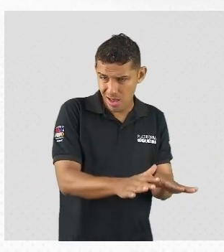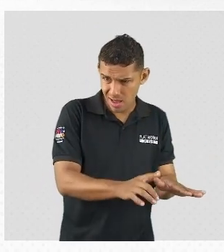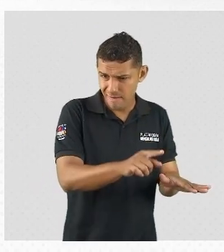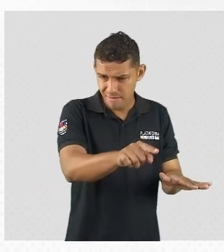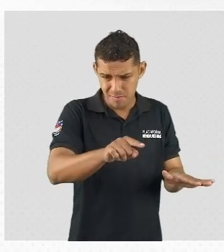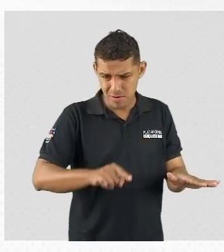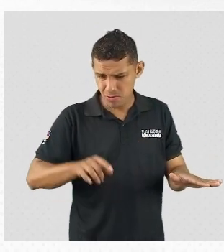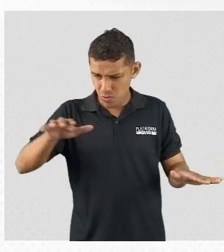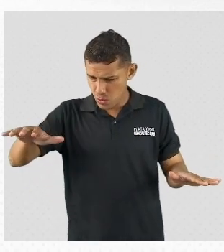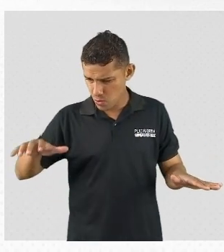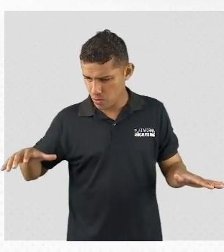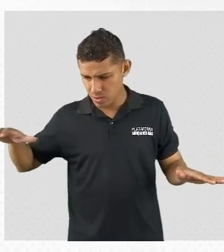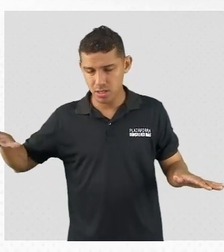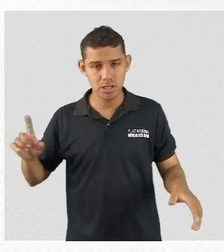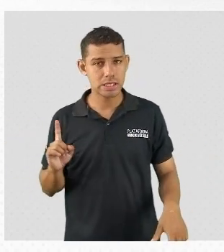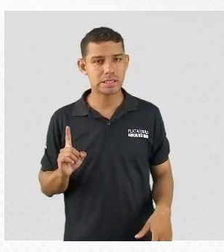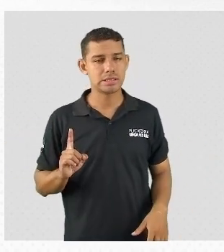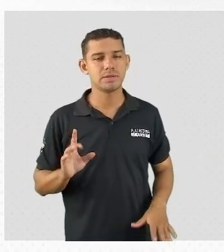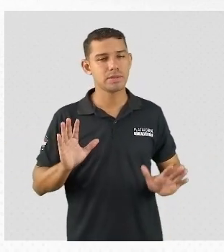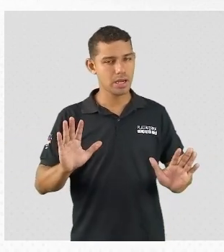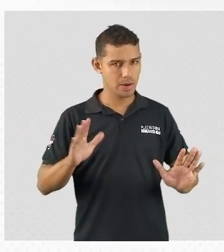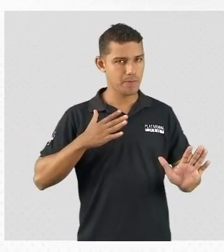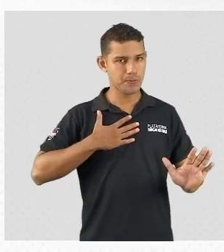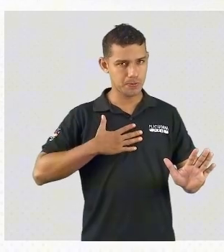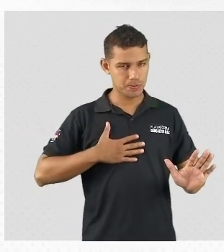mais, né, enquanto nômades? Não, gente.